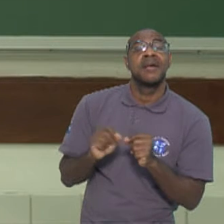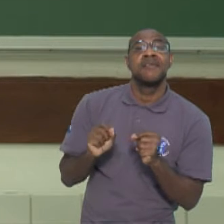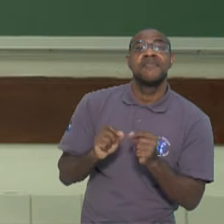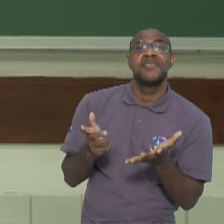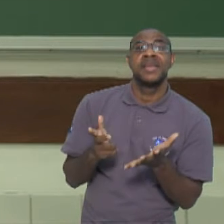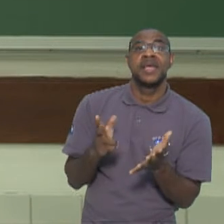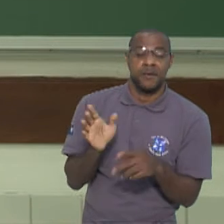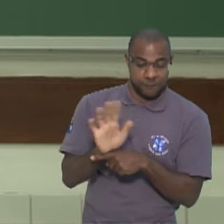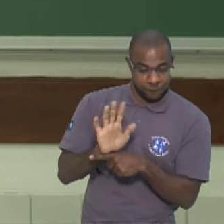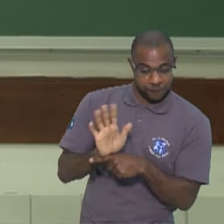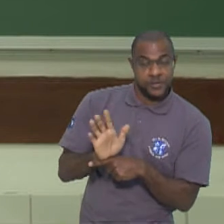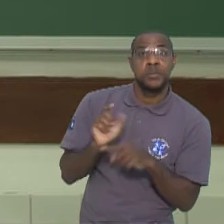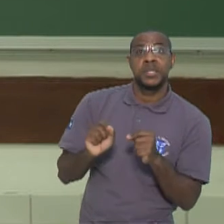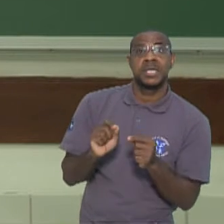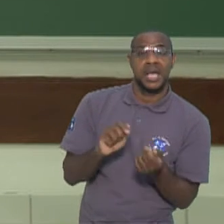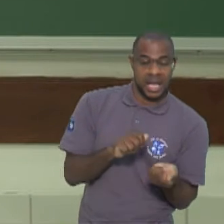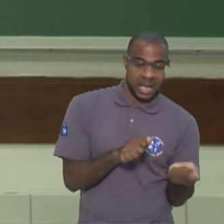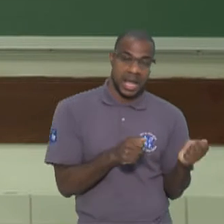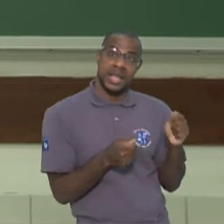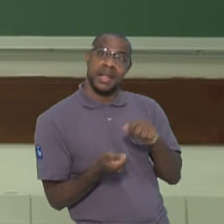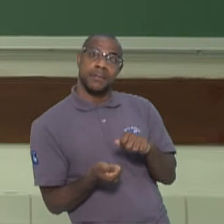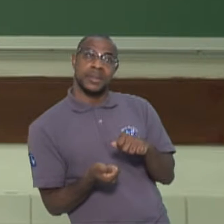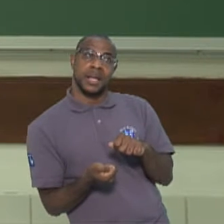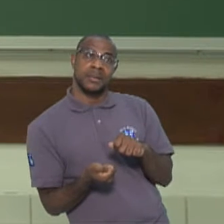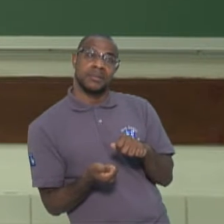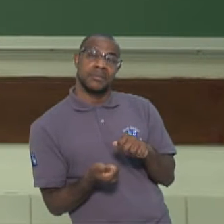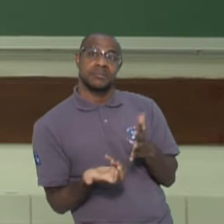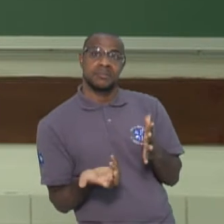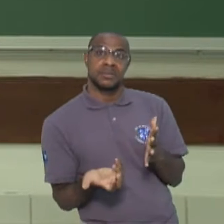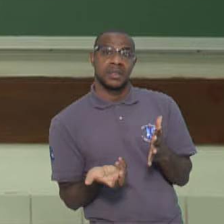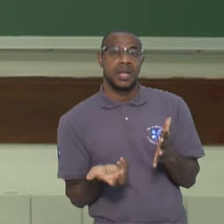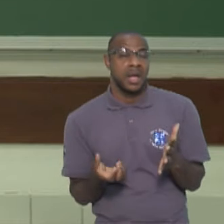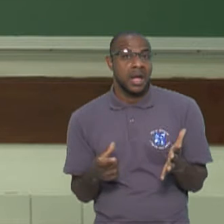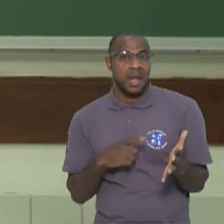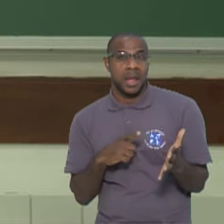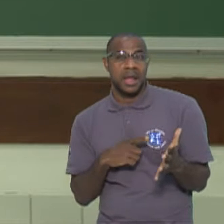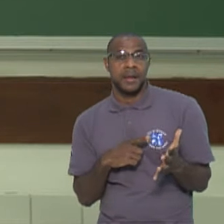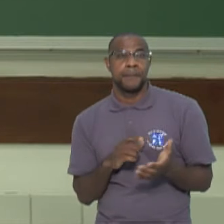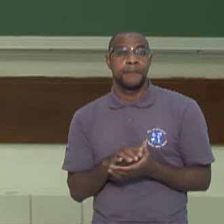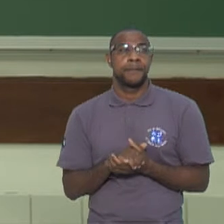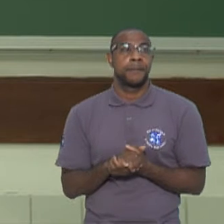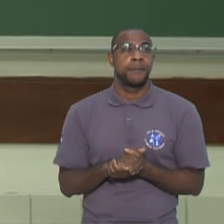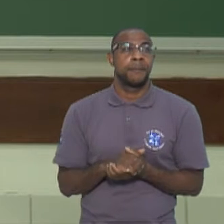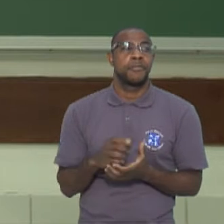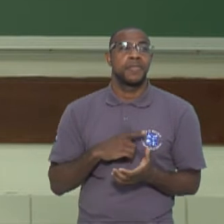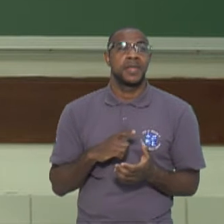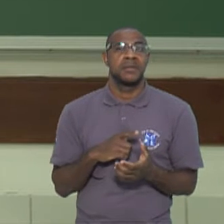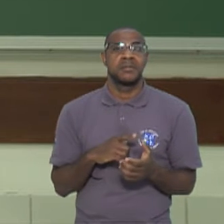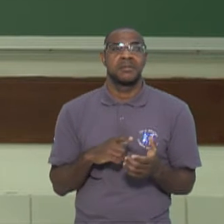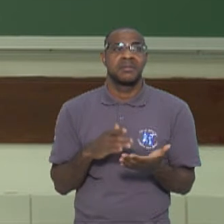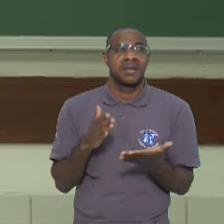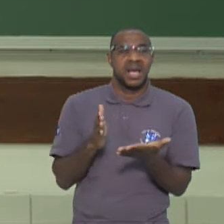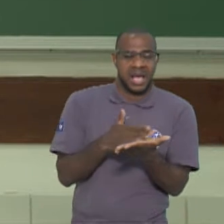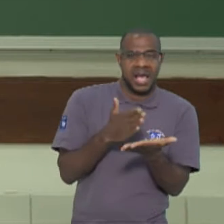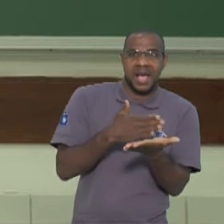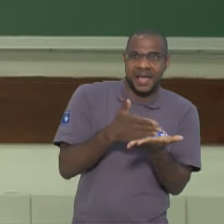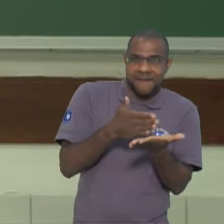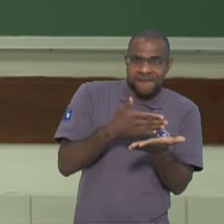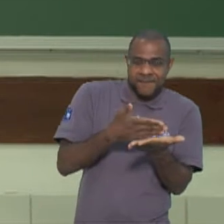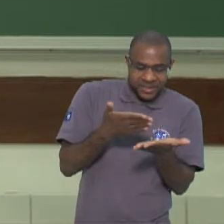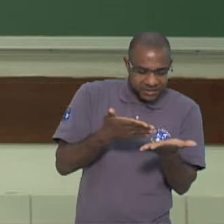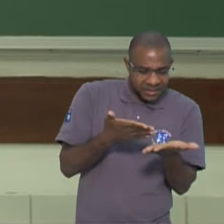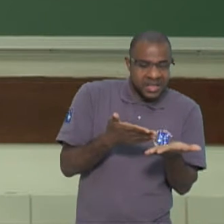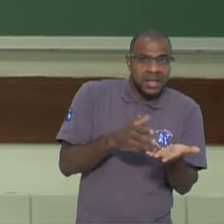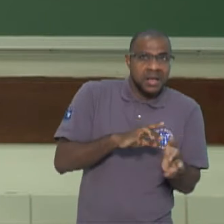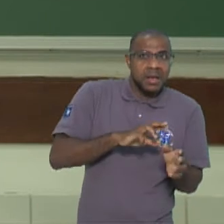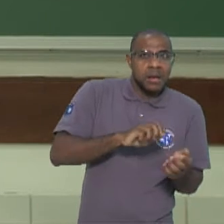filme que são de roteiros adaptados. Então tem saído muito assim dos quadrinhos, adaptações dos quadrinhos para o